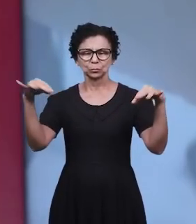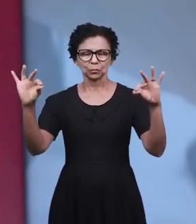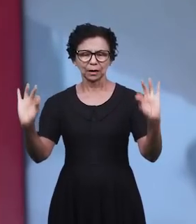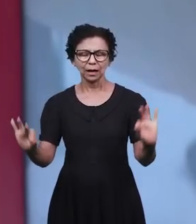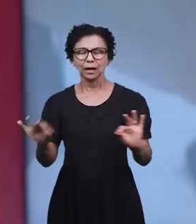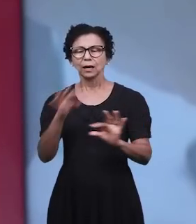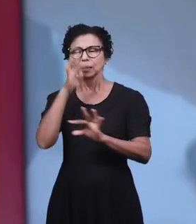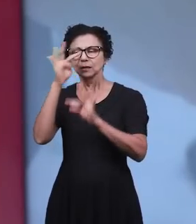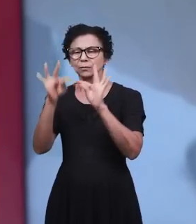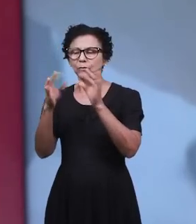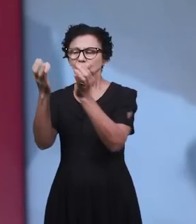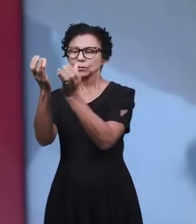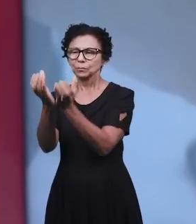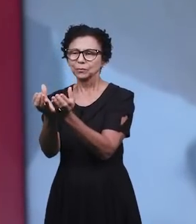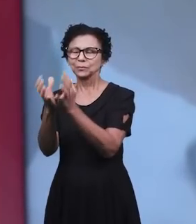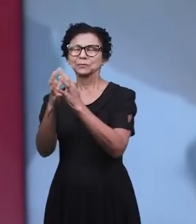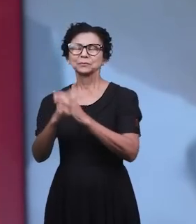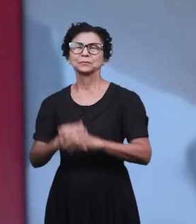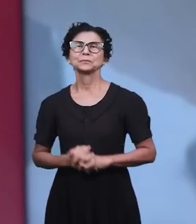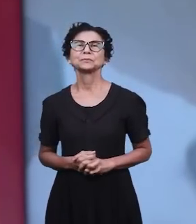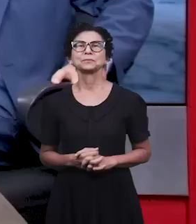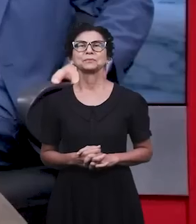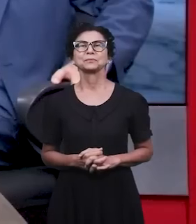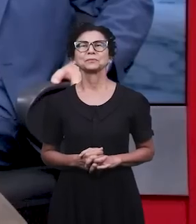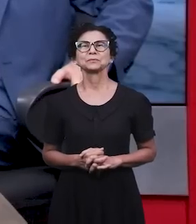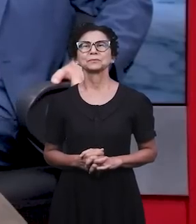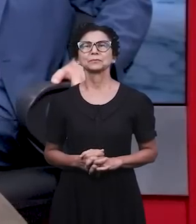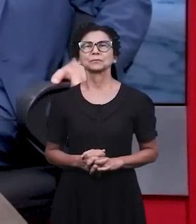trabalho não falta para mulheres na igreja, tem muito trabalho para as irmãs. Né?